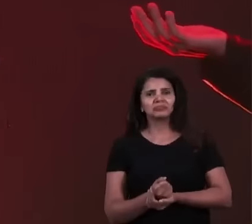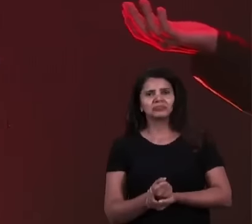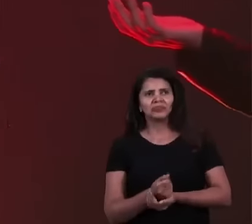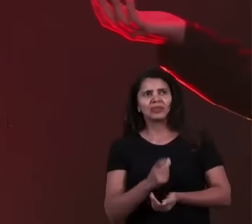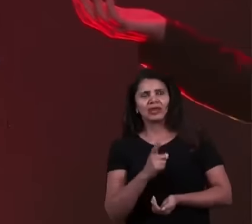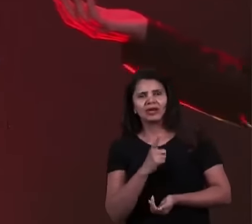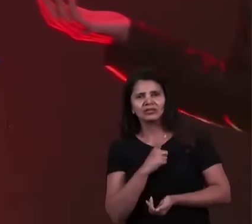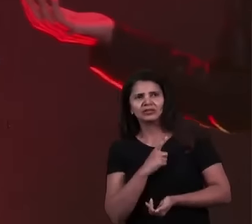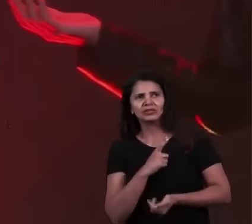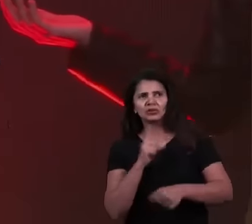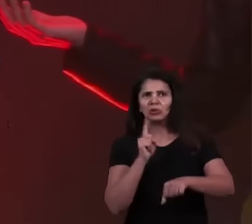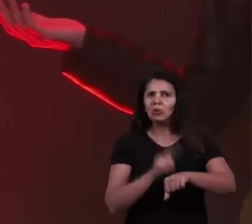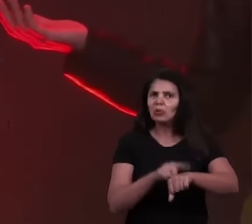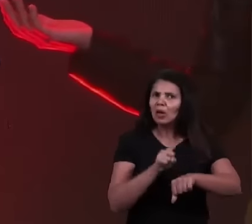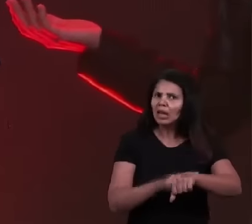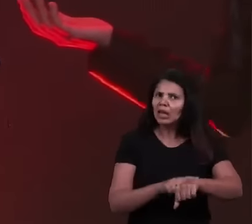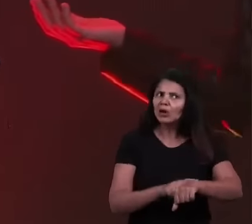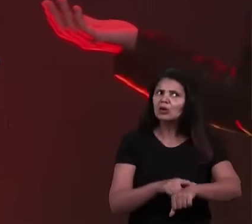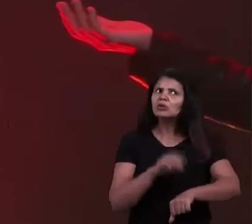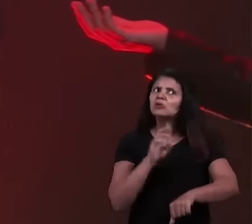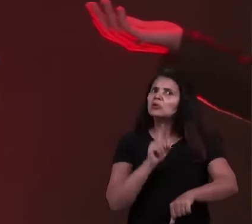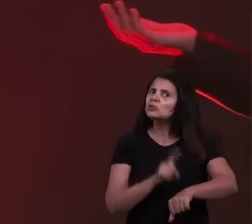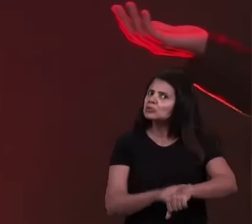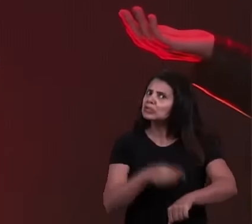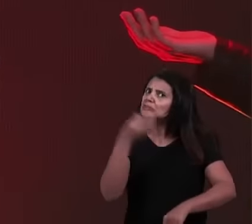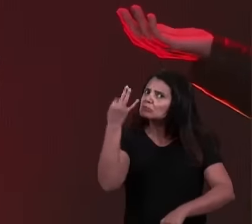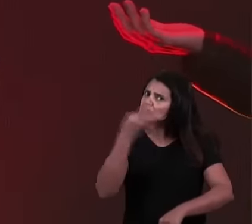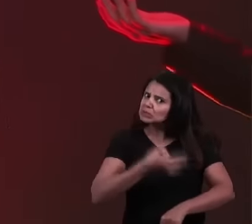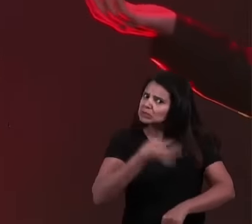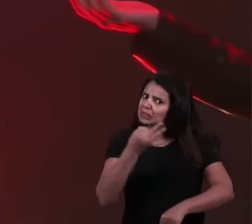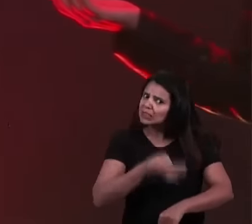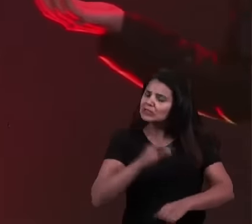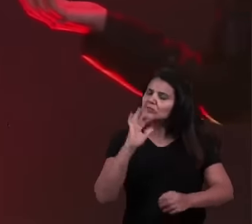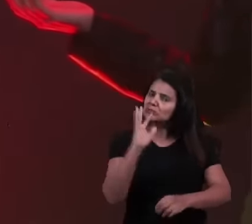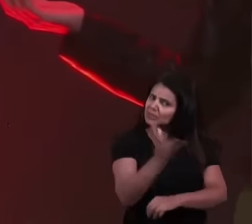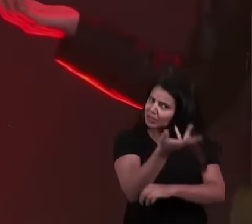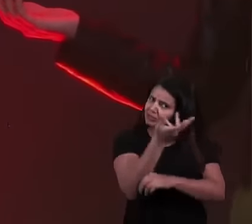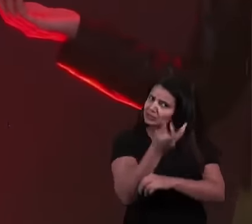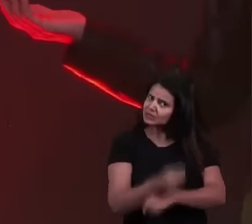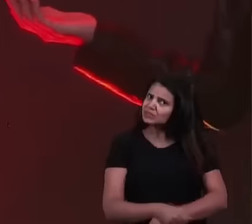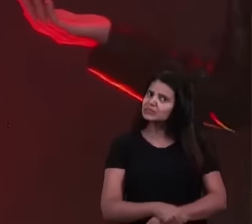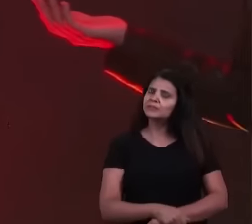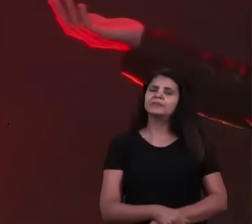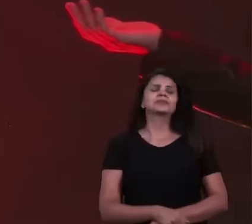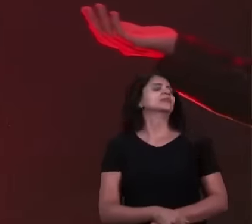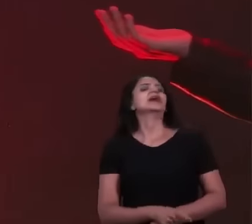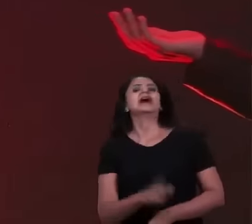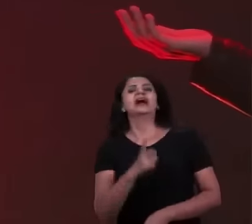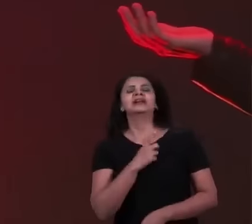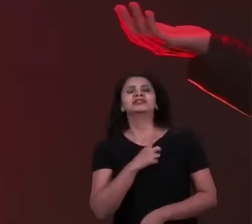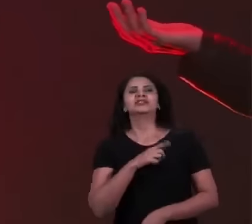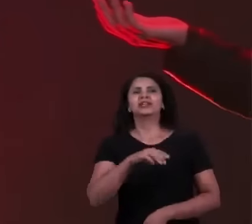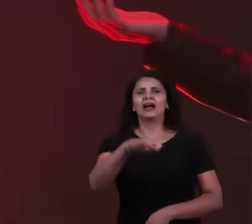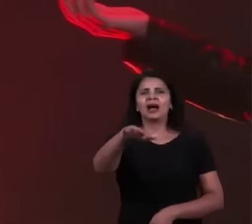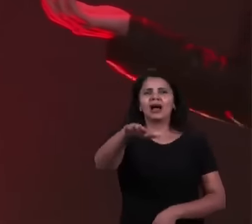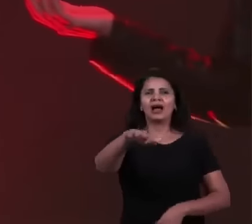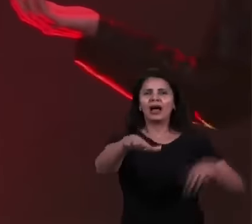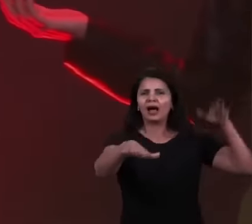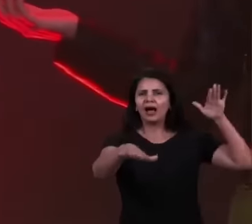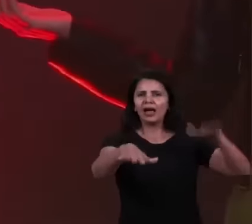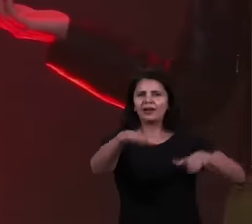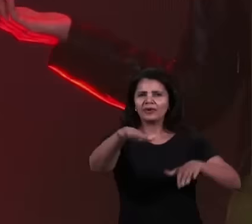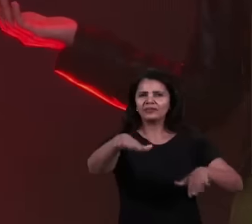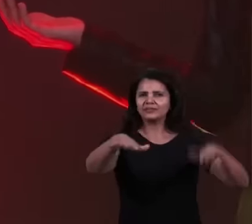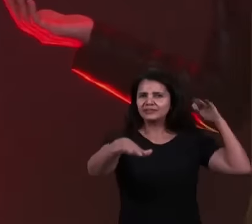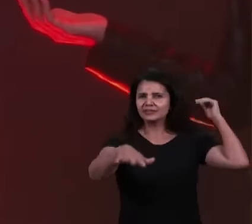um relógio, um momento para isso acontecer. E o trabalho dos heróis do filme era derrubar a torre. Tinha que se